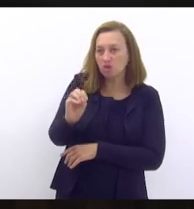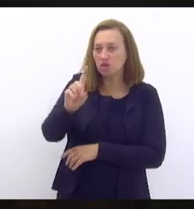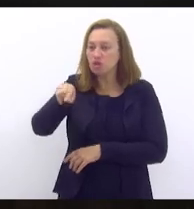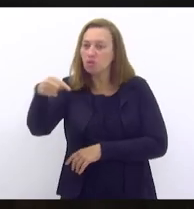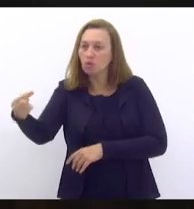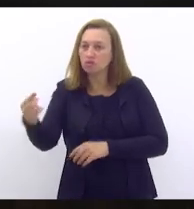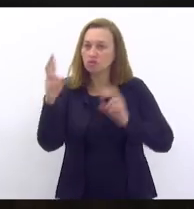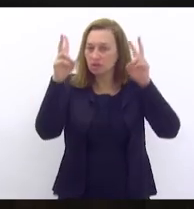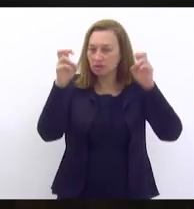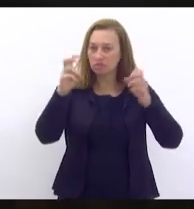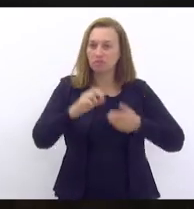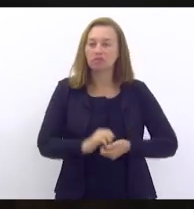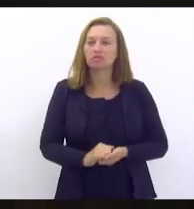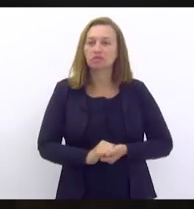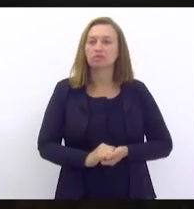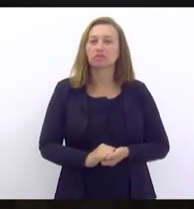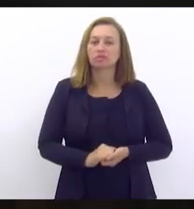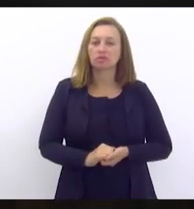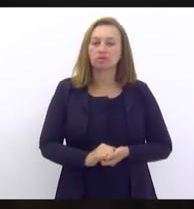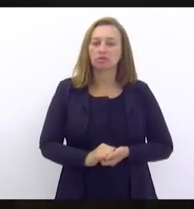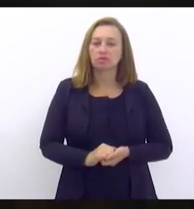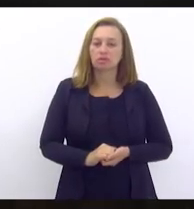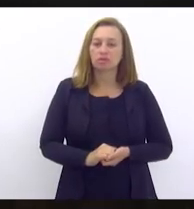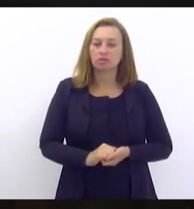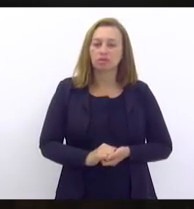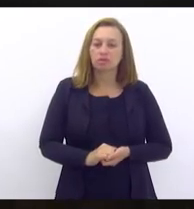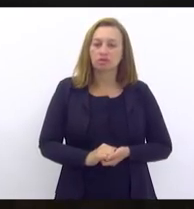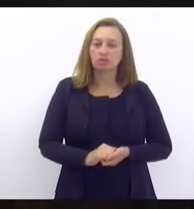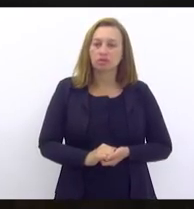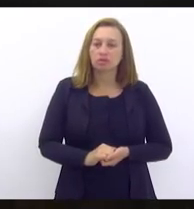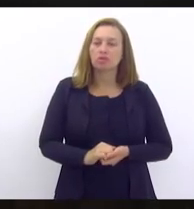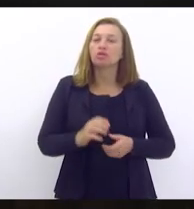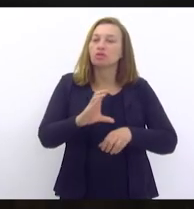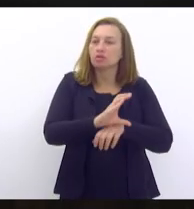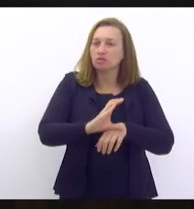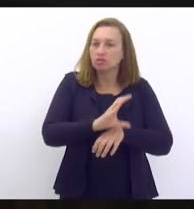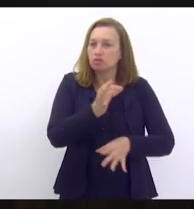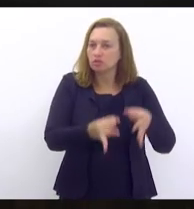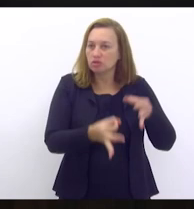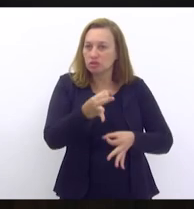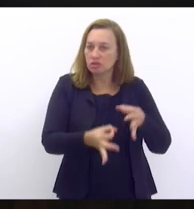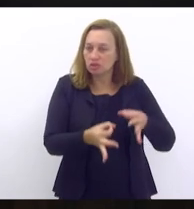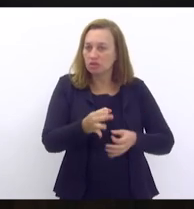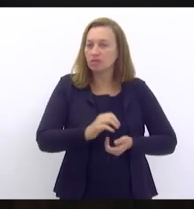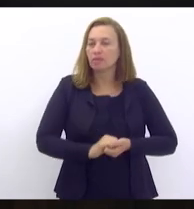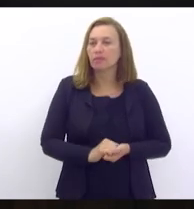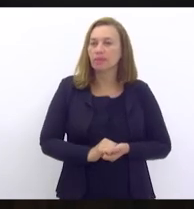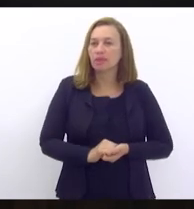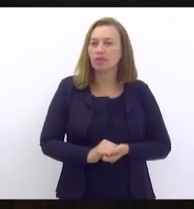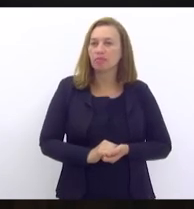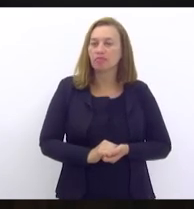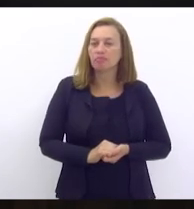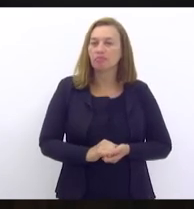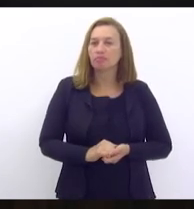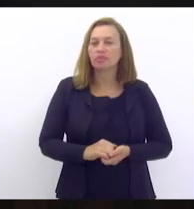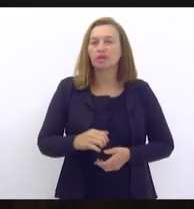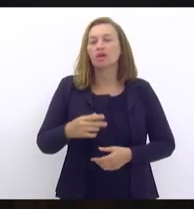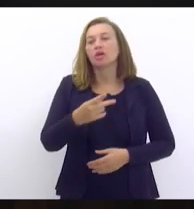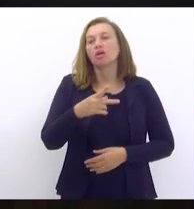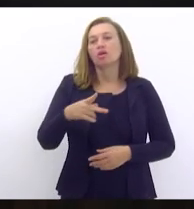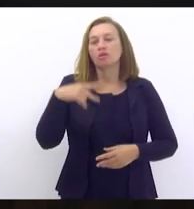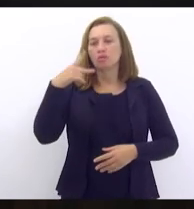outras providências. Pareceres das comissões de Constituição e Justiça pela Juridicidade, Política